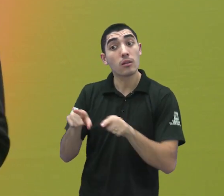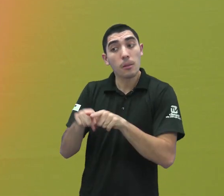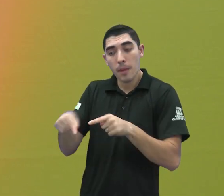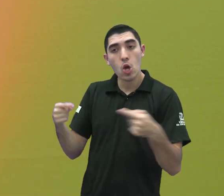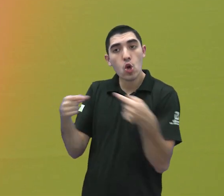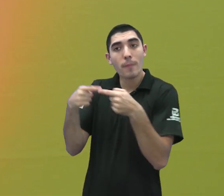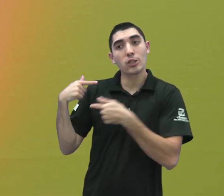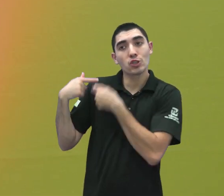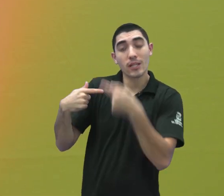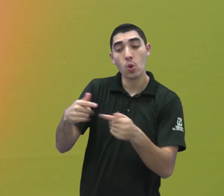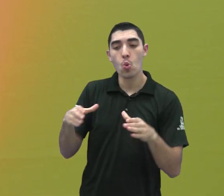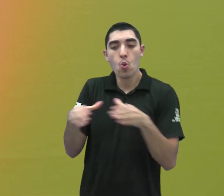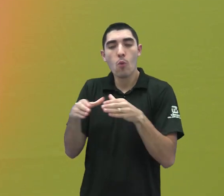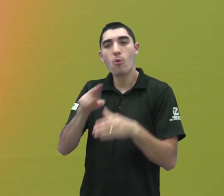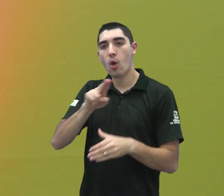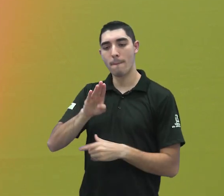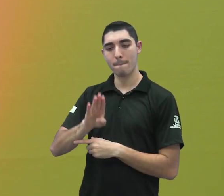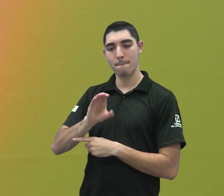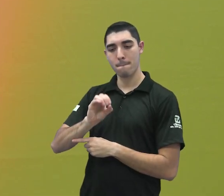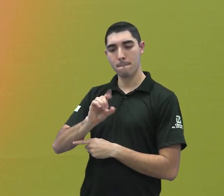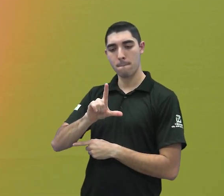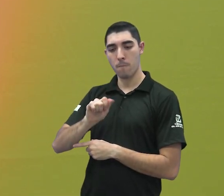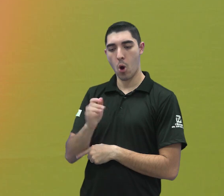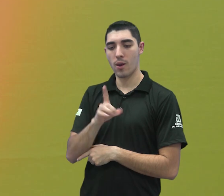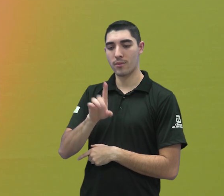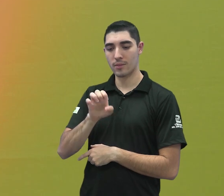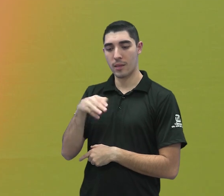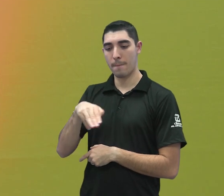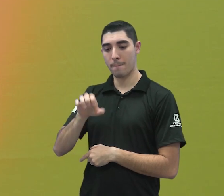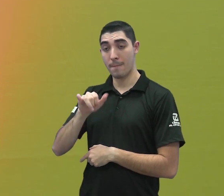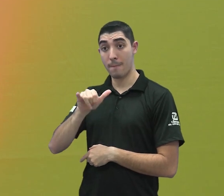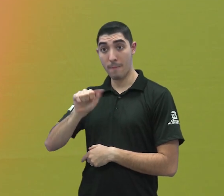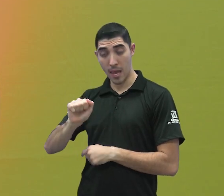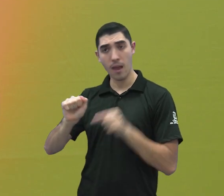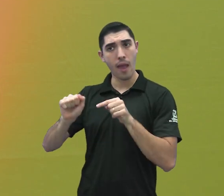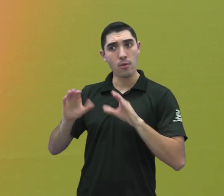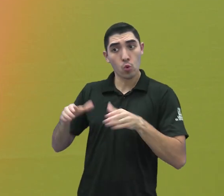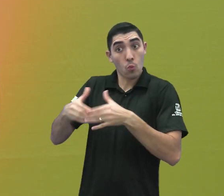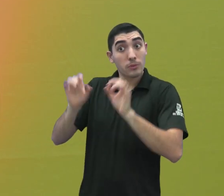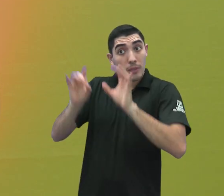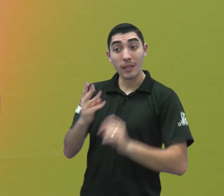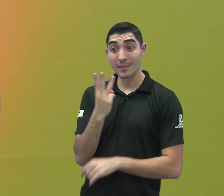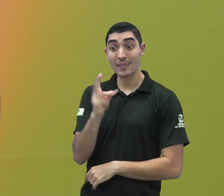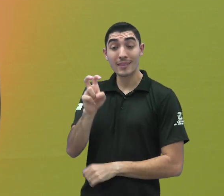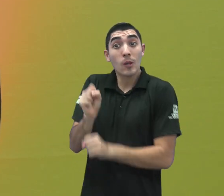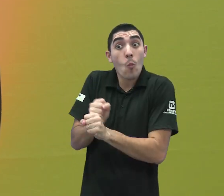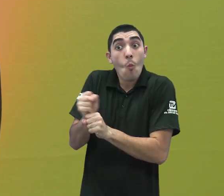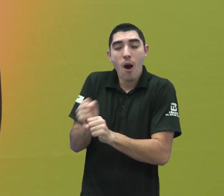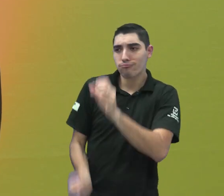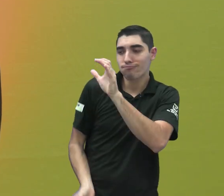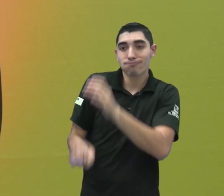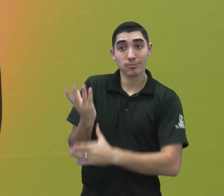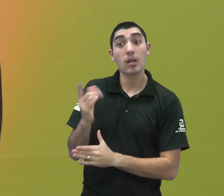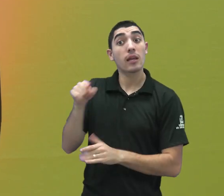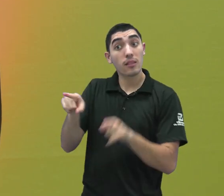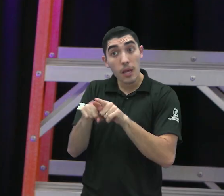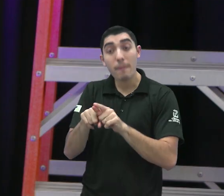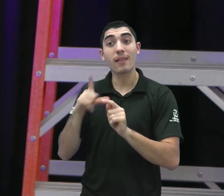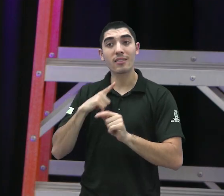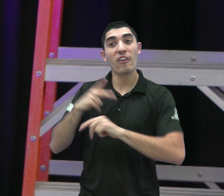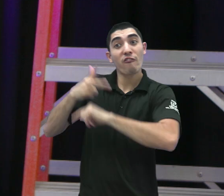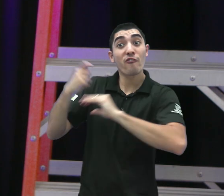gerações. A Companhia Cultural Bola de Meia está celebrando 35 anos de existência com videoclipes em animação